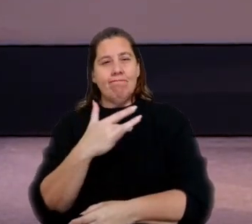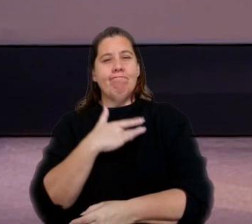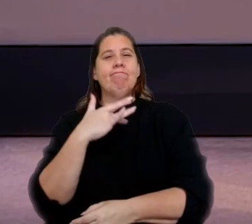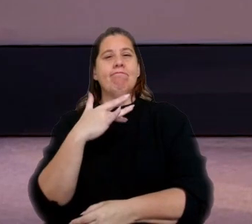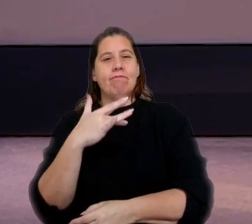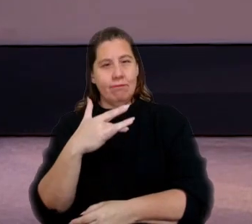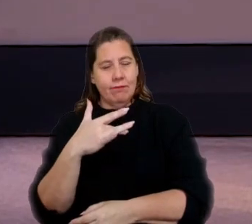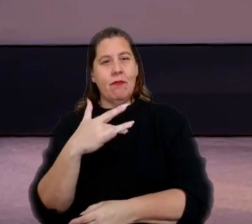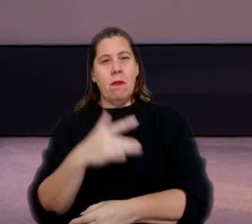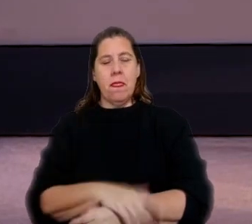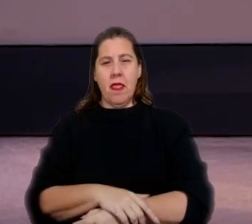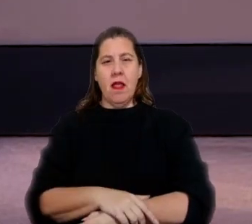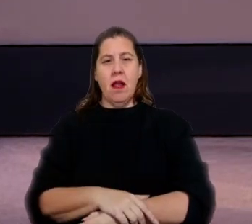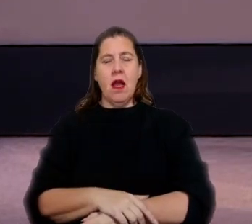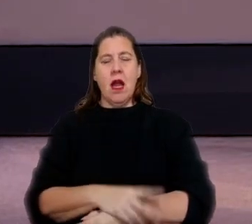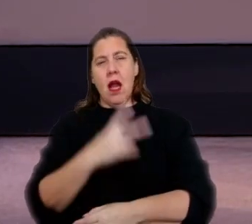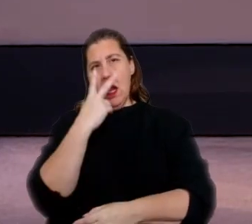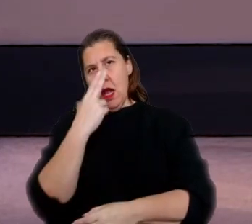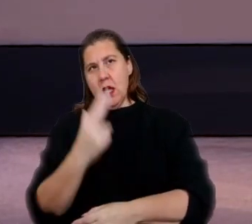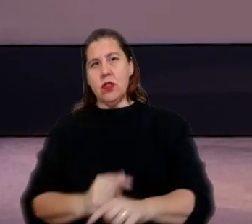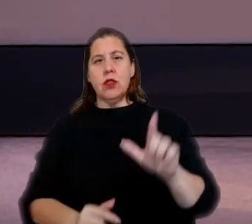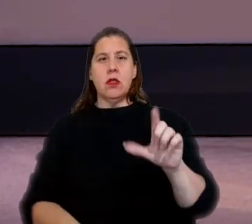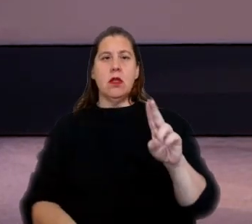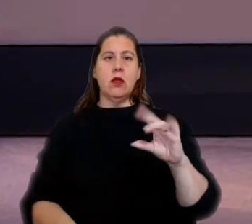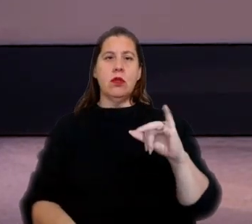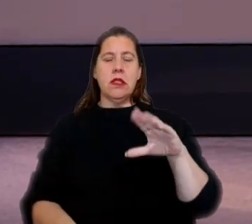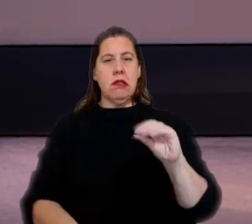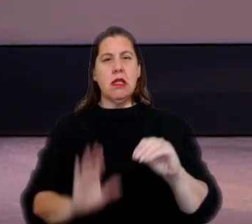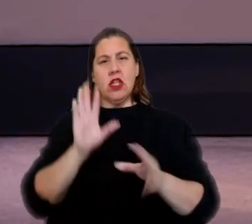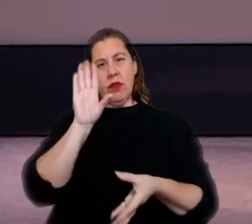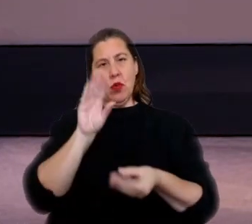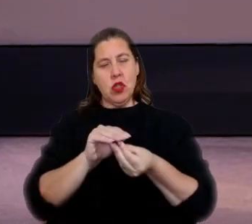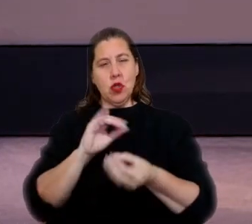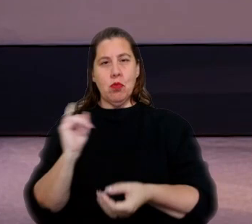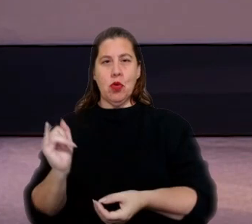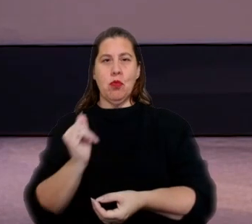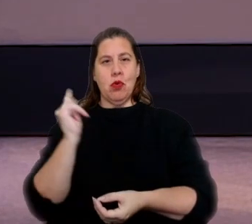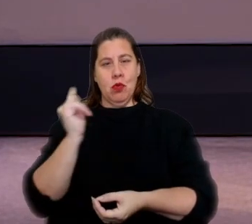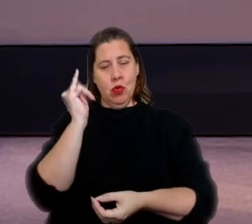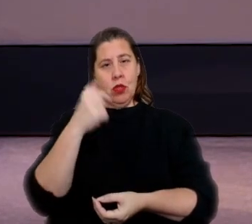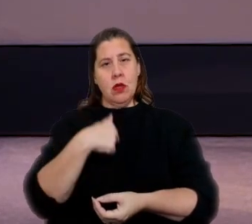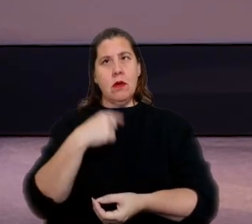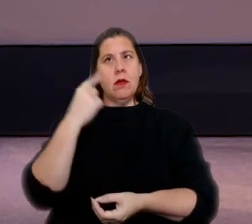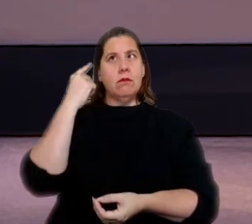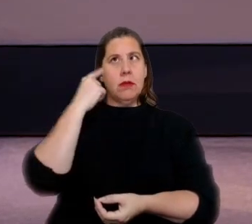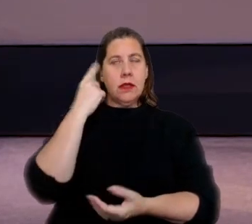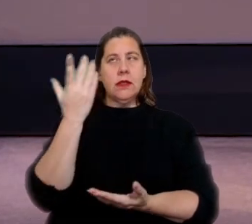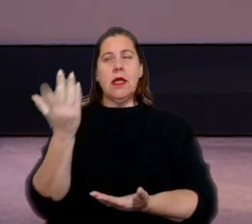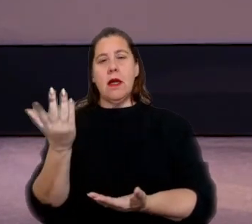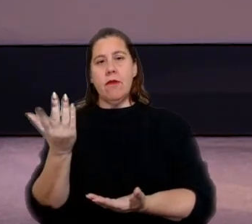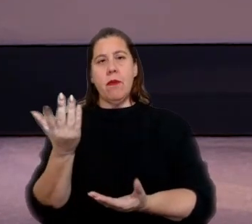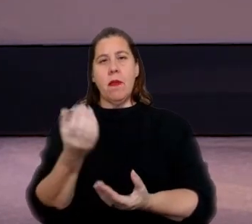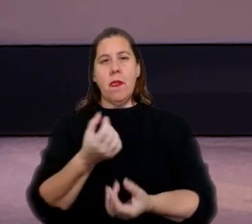é... Né, acho que a Luciana deu um resumo do filme, né, importante, e eu vou